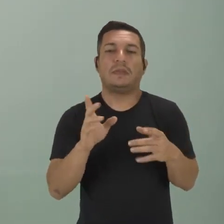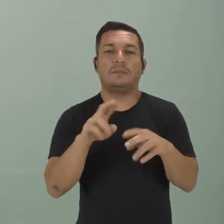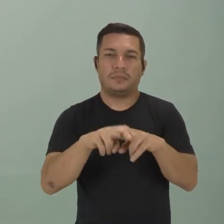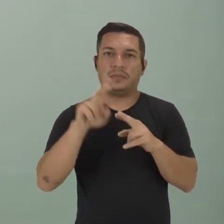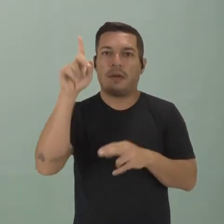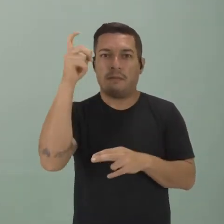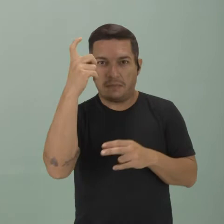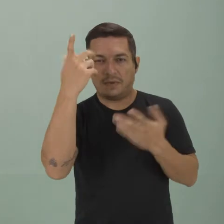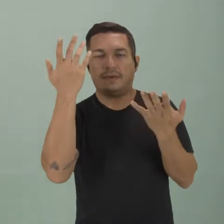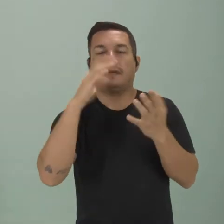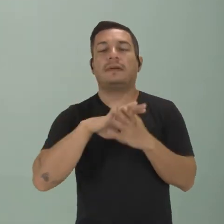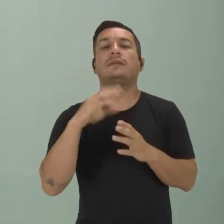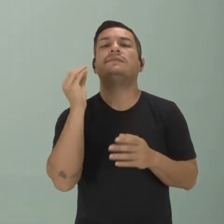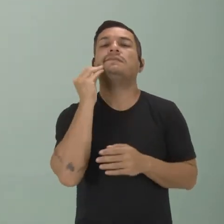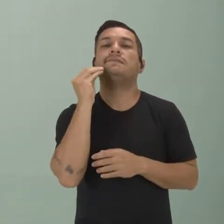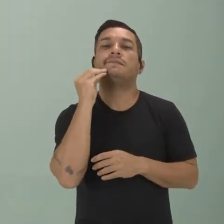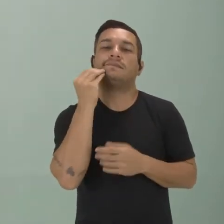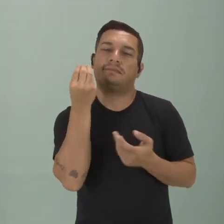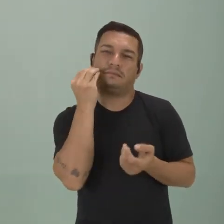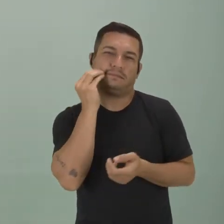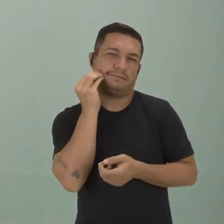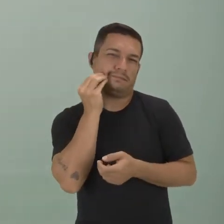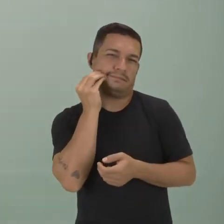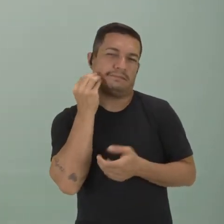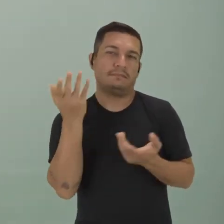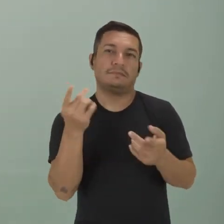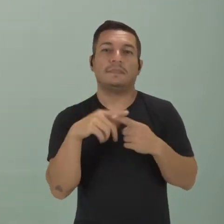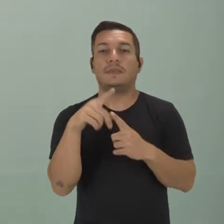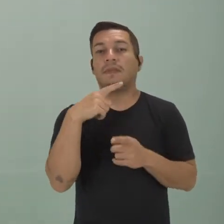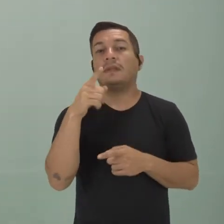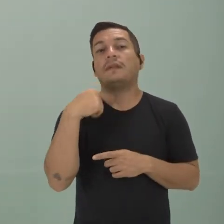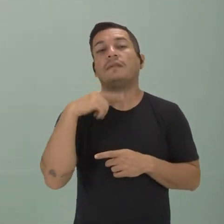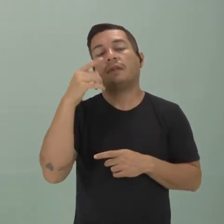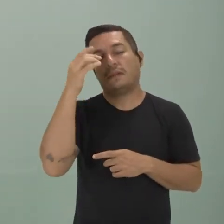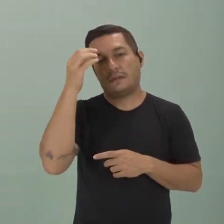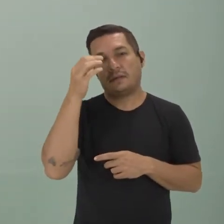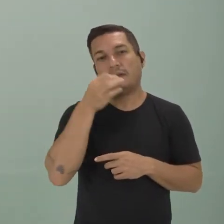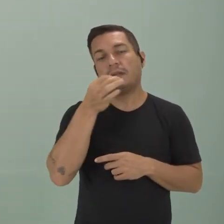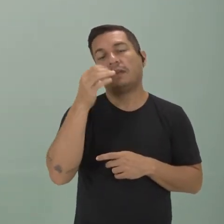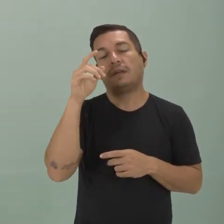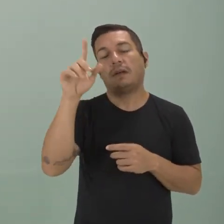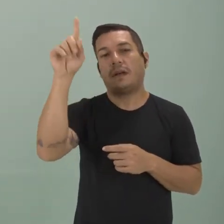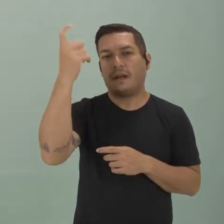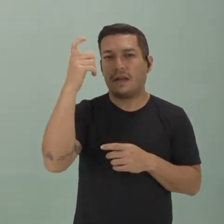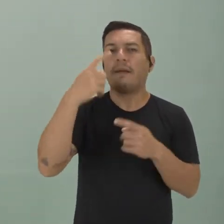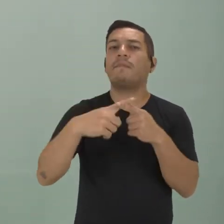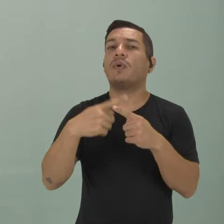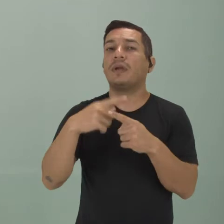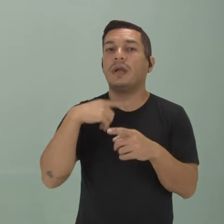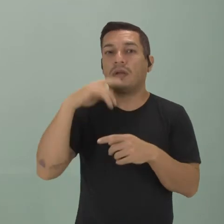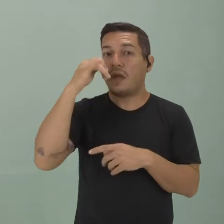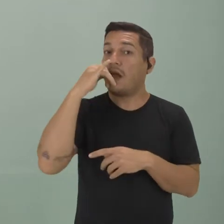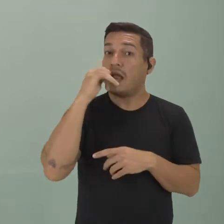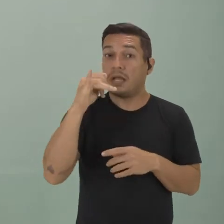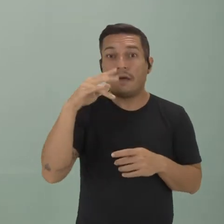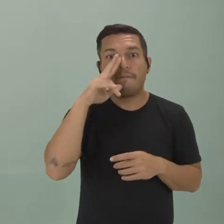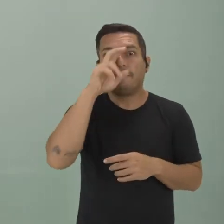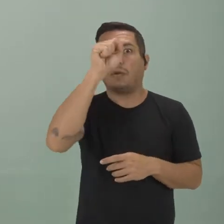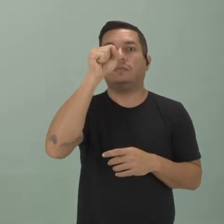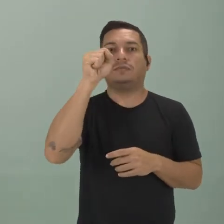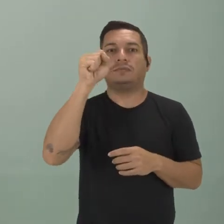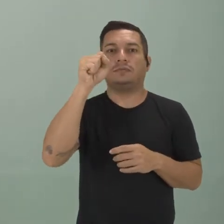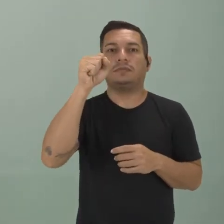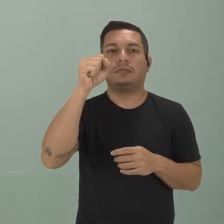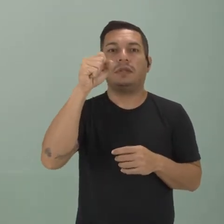tipo. Depois você experimentou. O que é experimentar? O que é fazer experimentação? Você sugeriu uma hipótese que a lâmpada queimou porque foi uma descarga elétrica